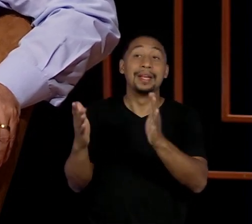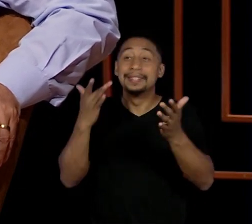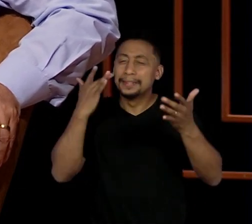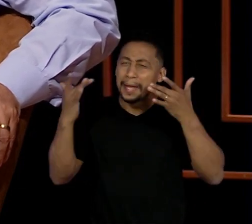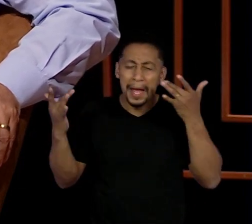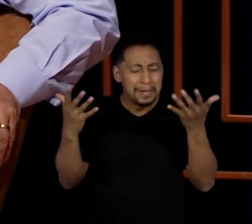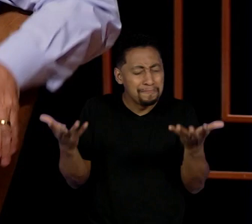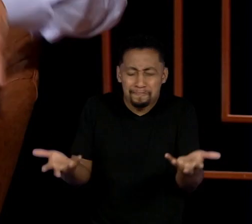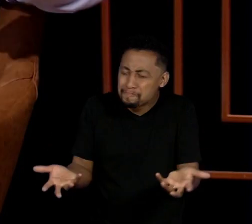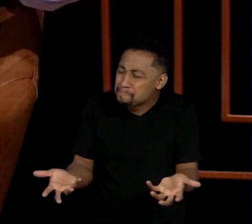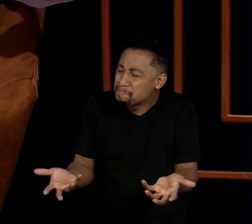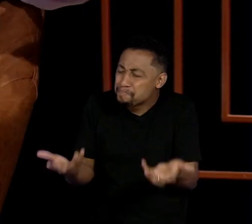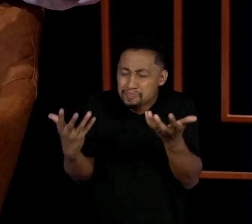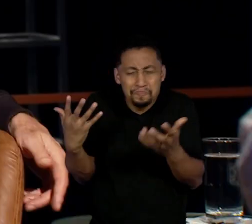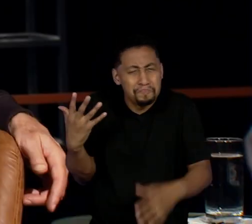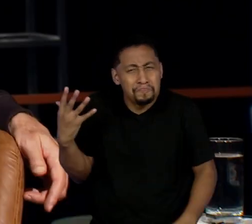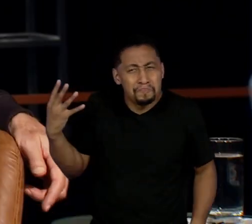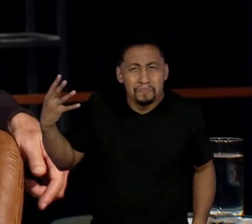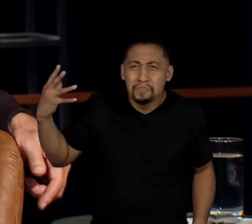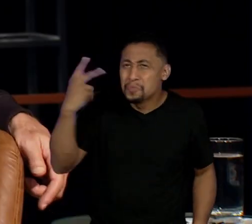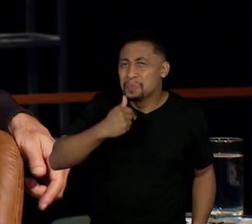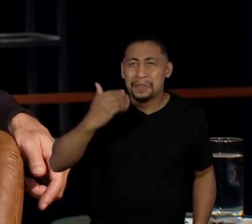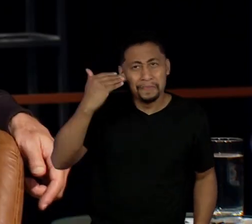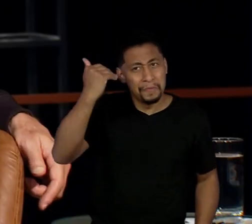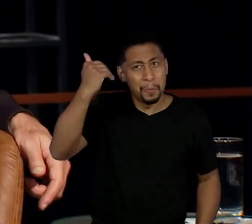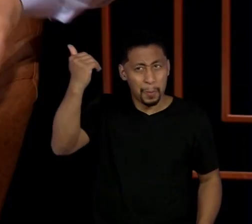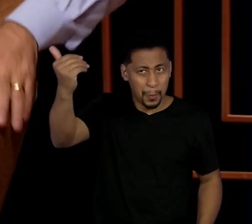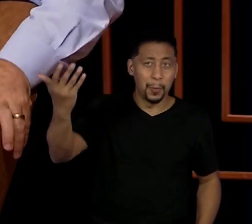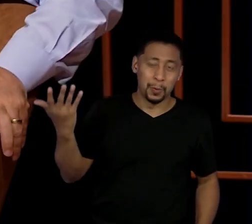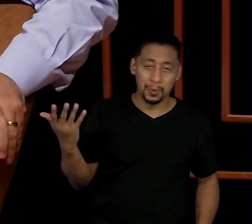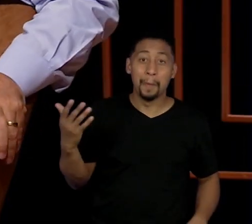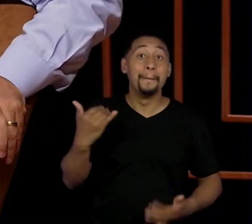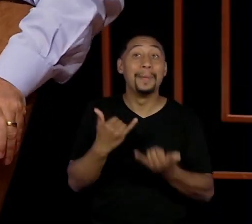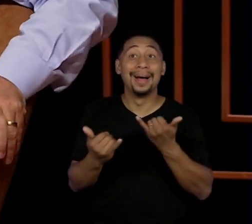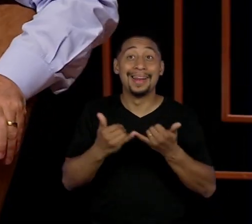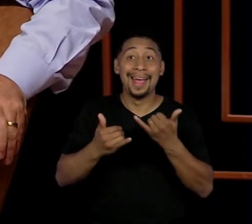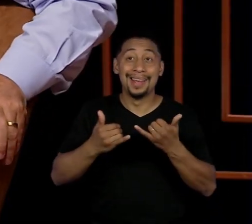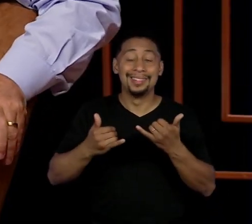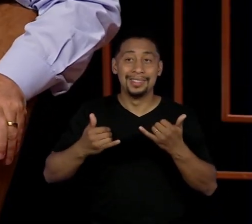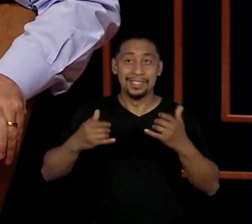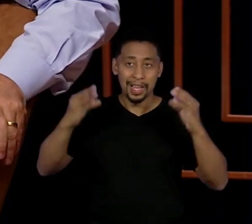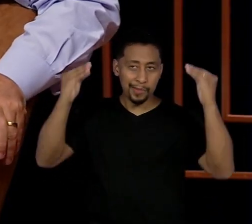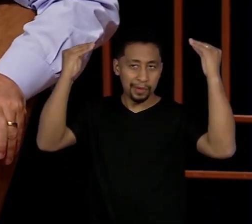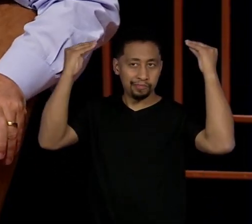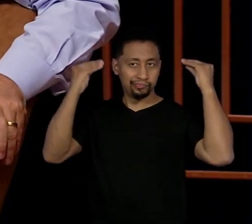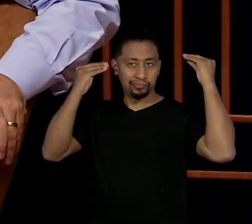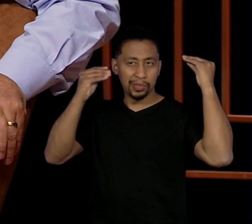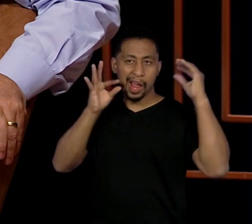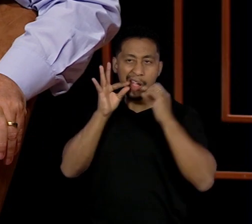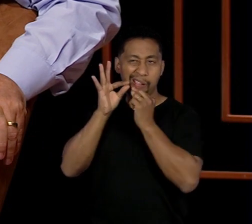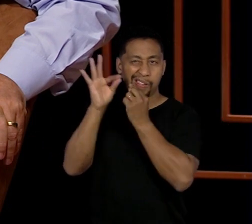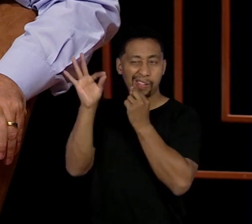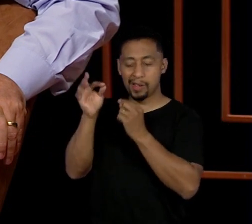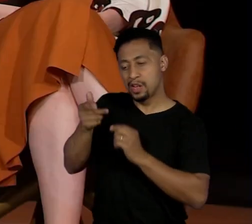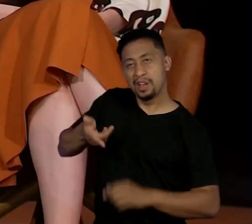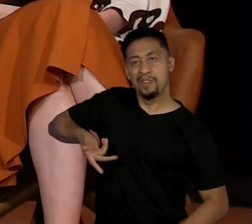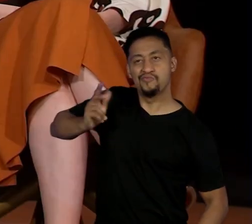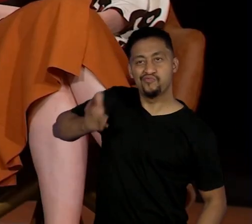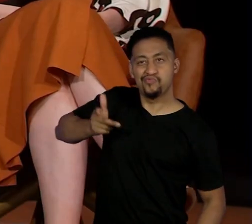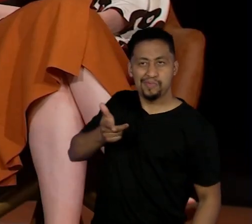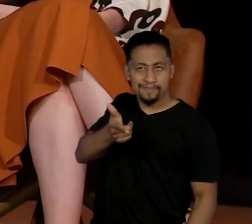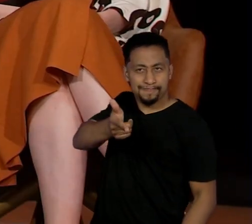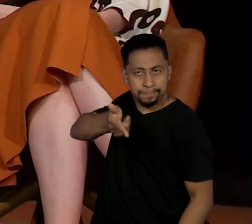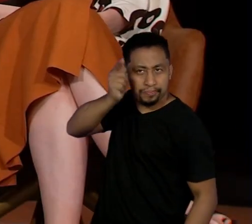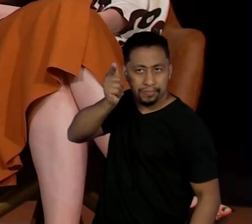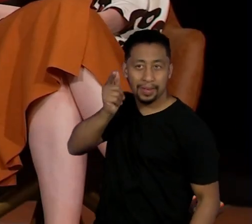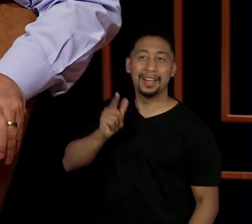sensacional. Um clássico. É clássico, com uma coisa meio faroeste. Coisa tal. Ele falou, meu filho, eu acho que eu levei você umas 40 vezes. Minha avó,